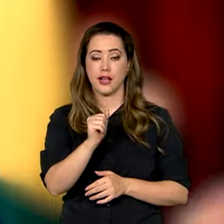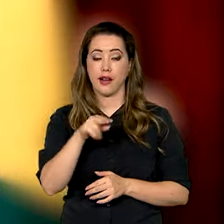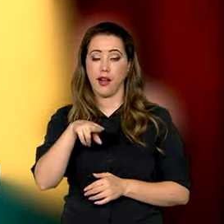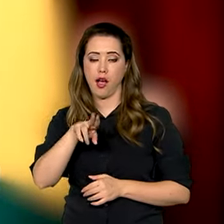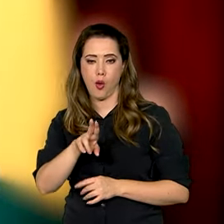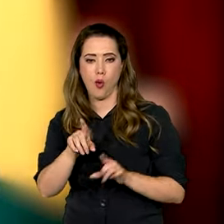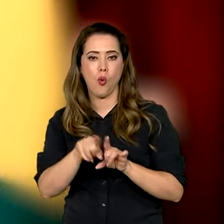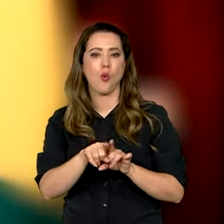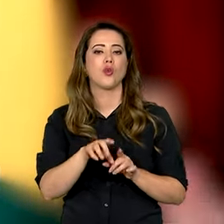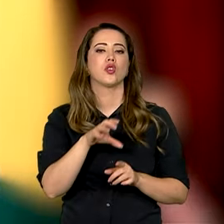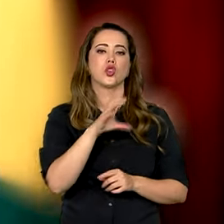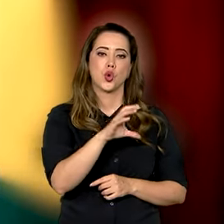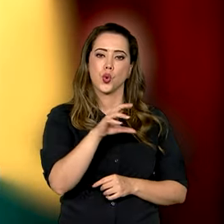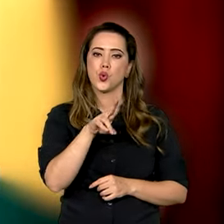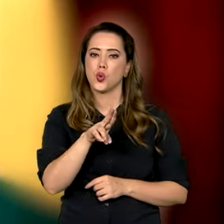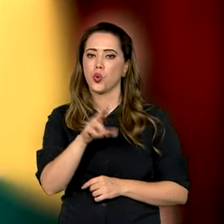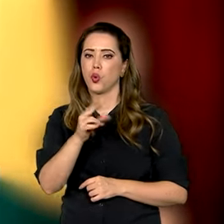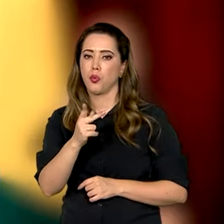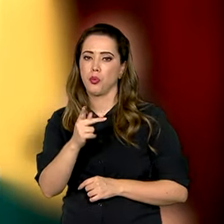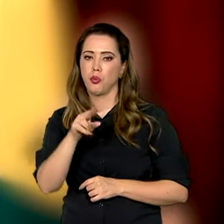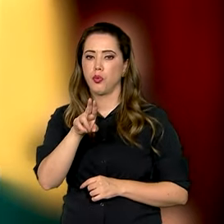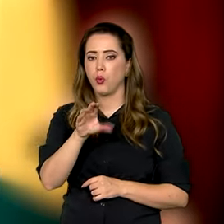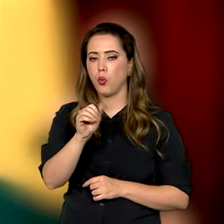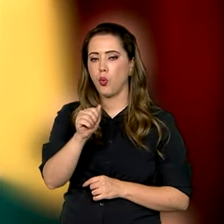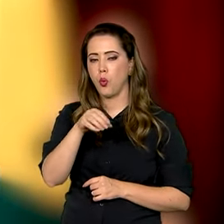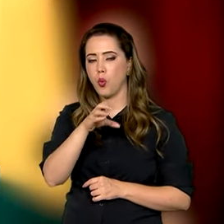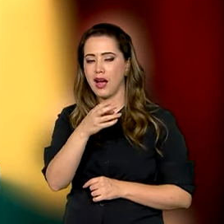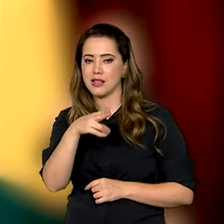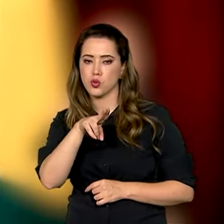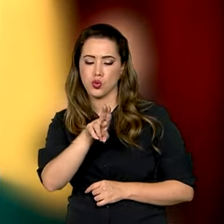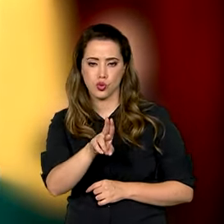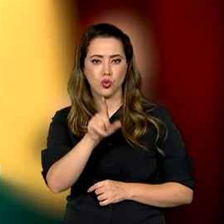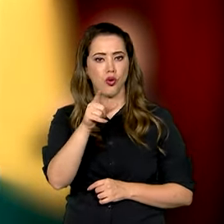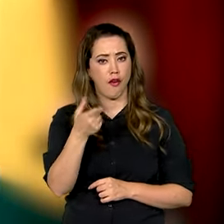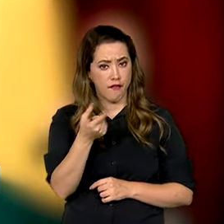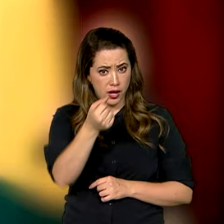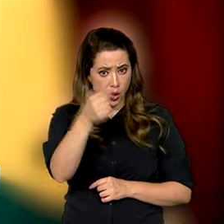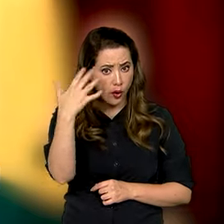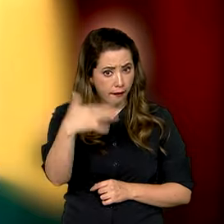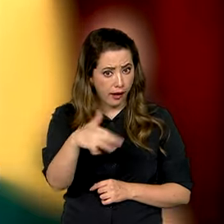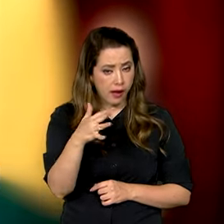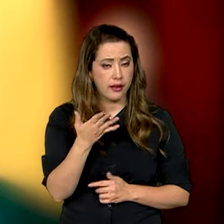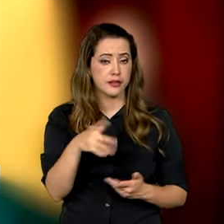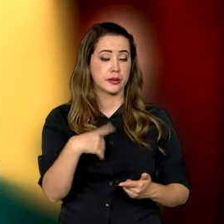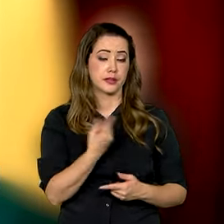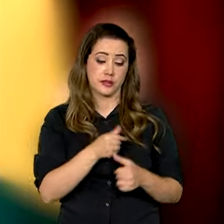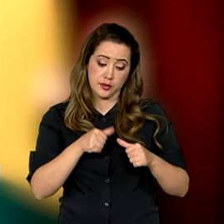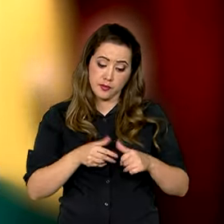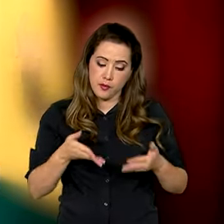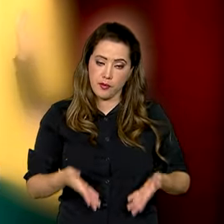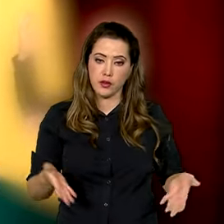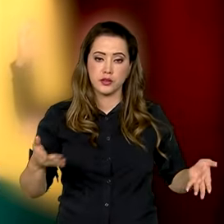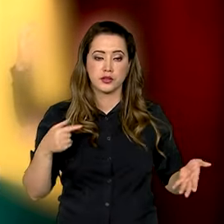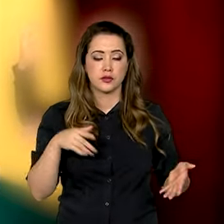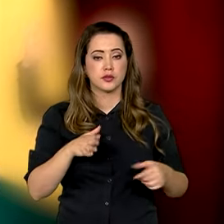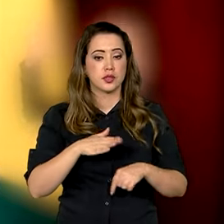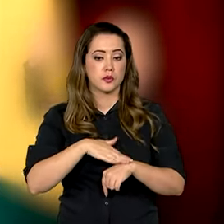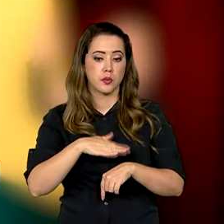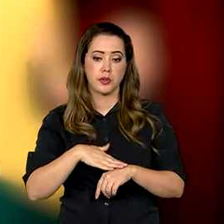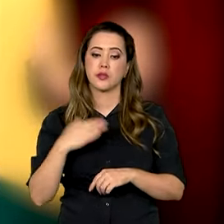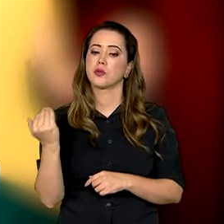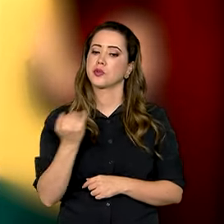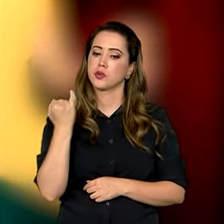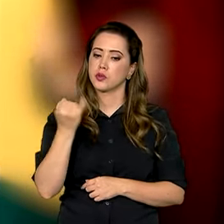Cupuaçu, presidente, cupuaçu, são plantas muito rentáveis. E o que nós estamos aqui, e esse momento foi